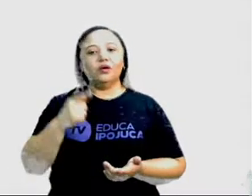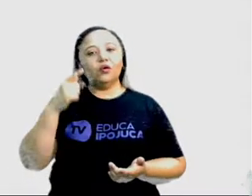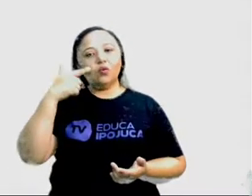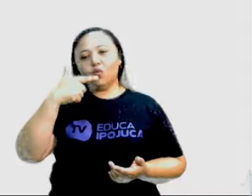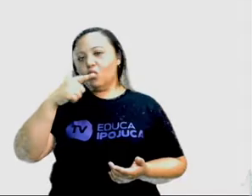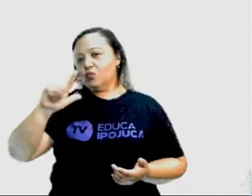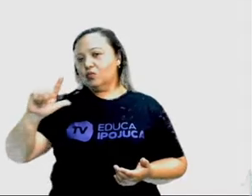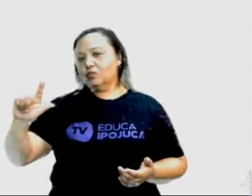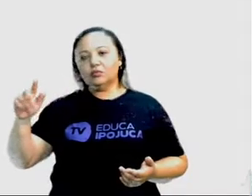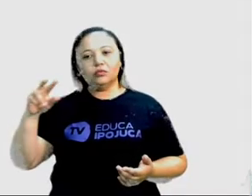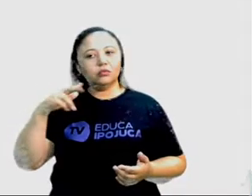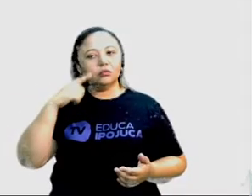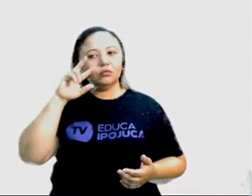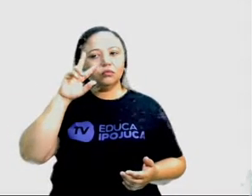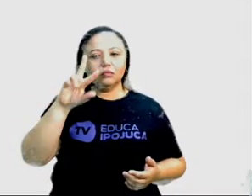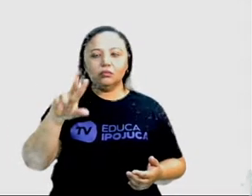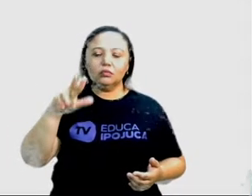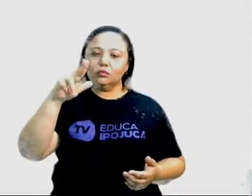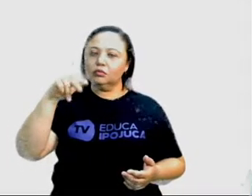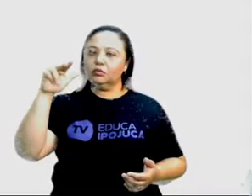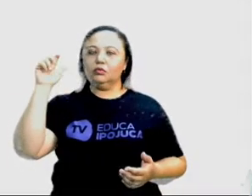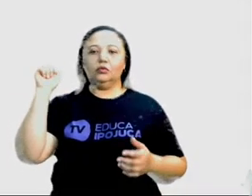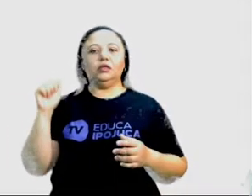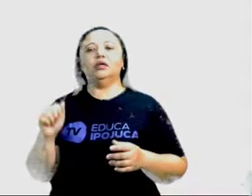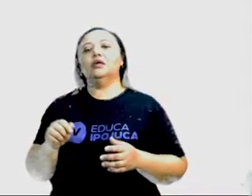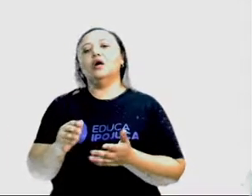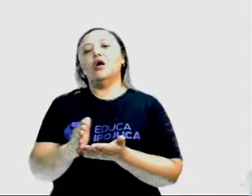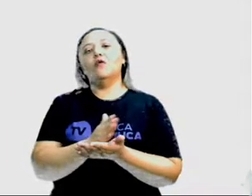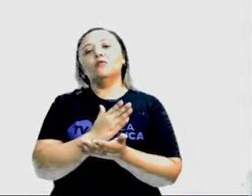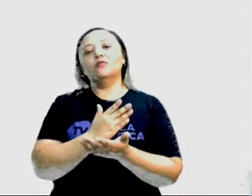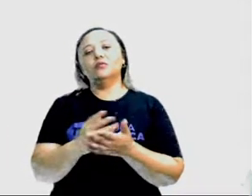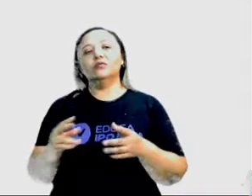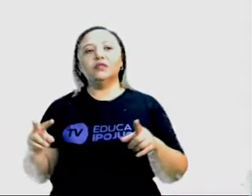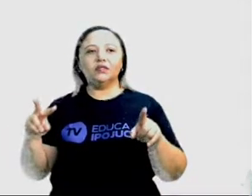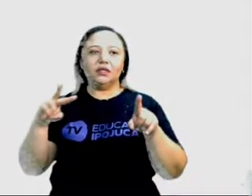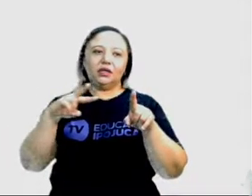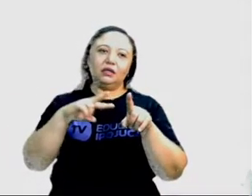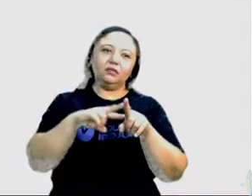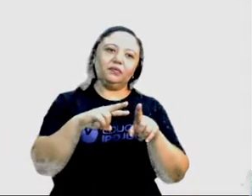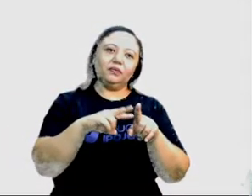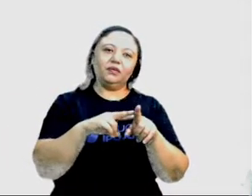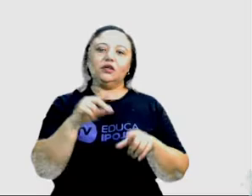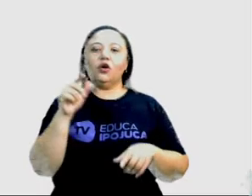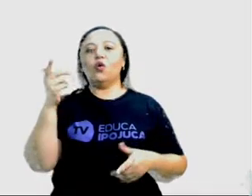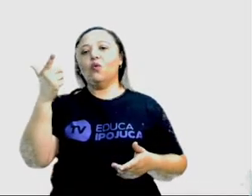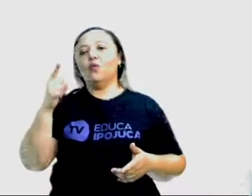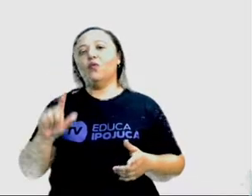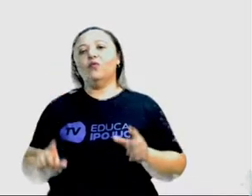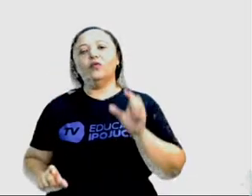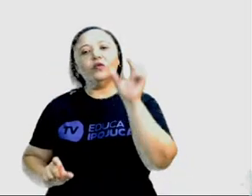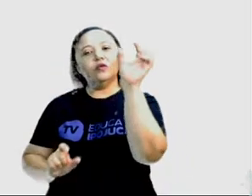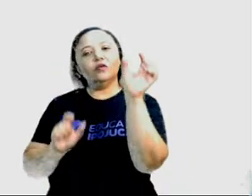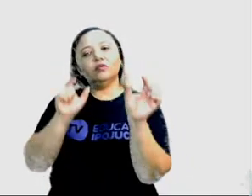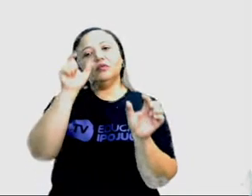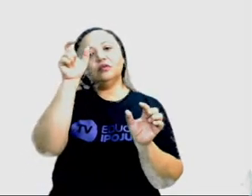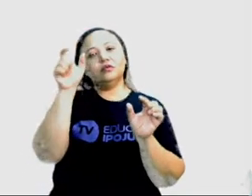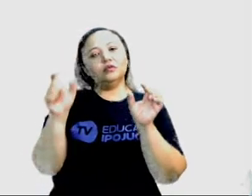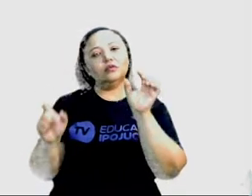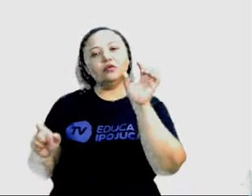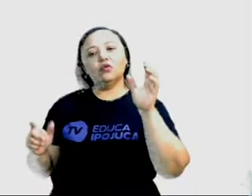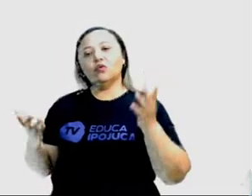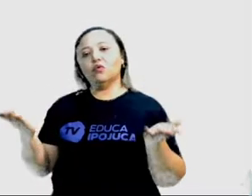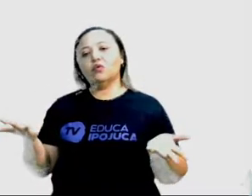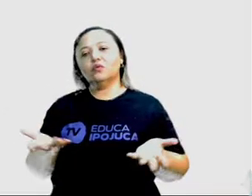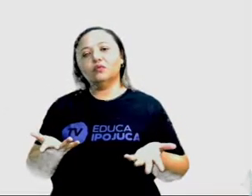tinha visto, a gente vê mais o de pizza, vê mais o gráfico de barra, mas hoje vamos entender sobre os tipos de